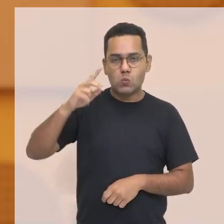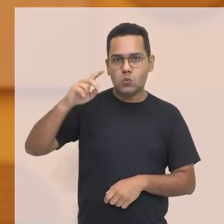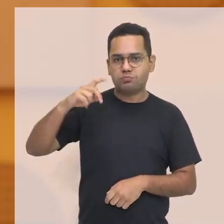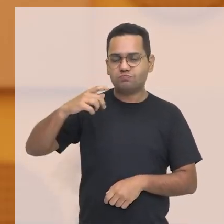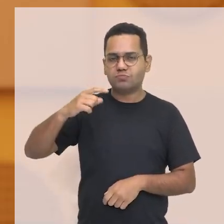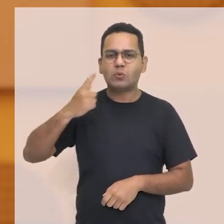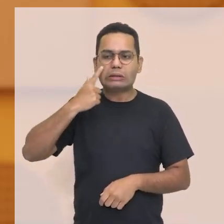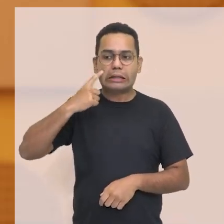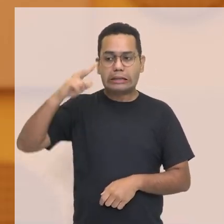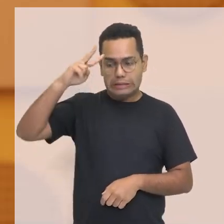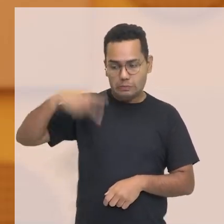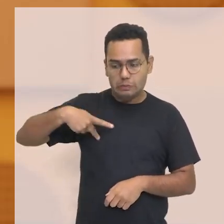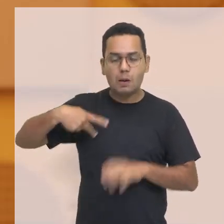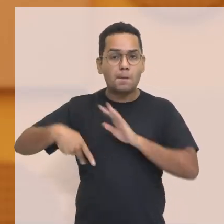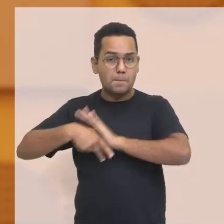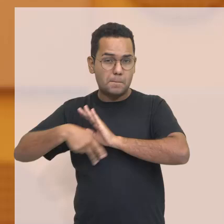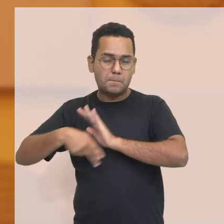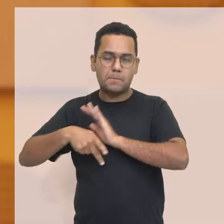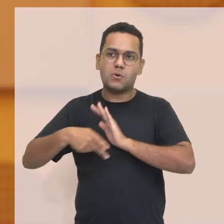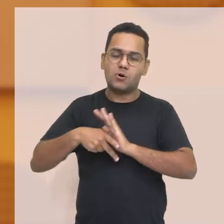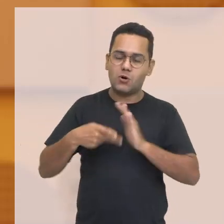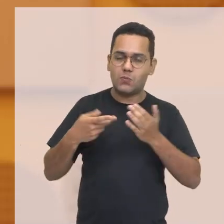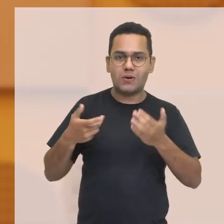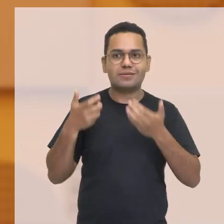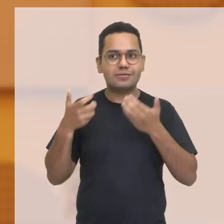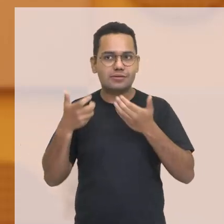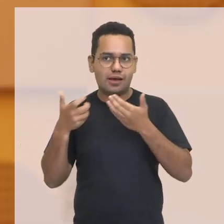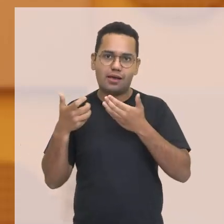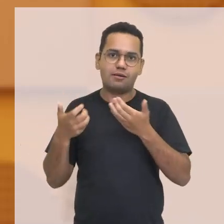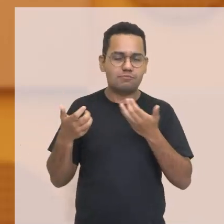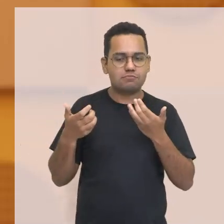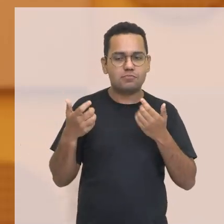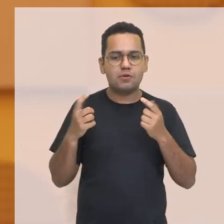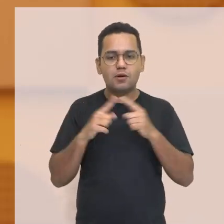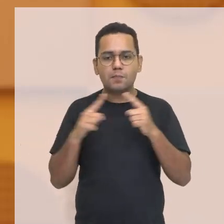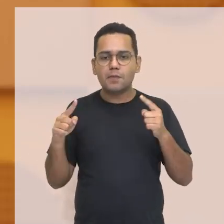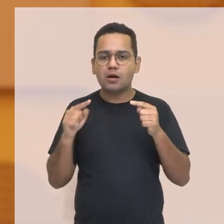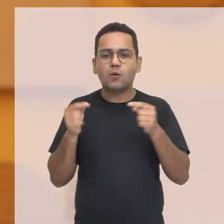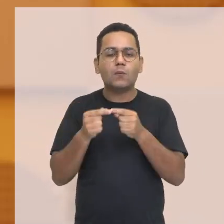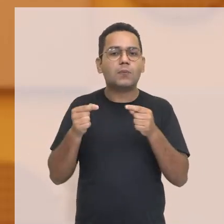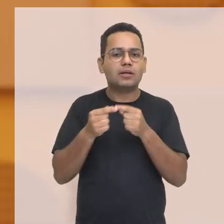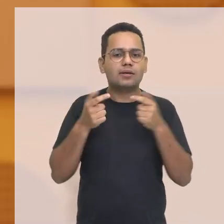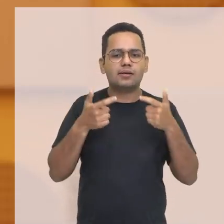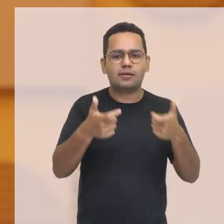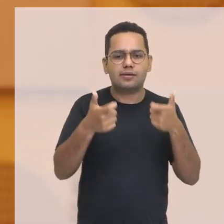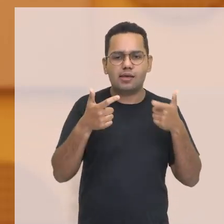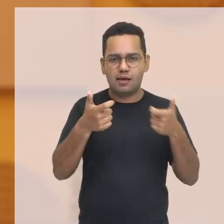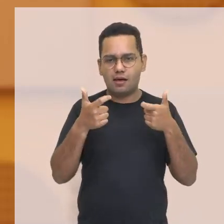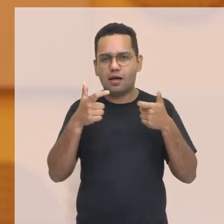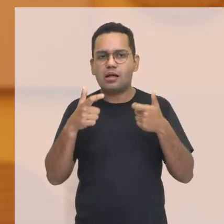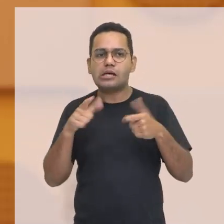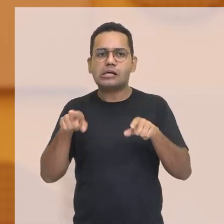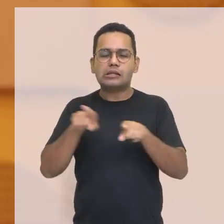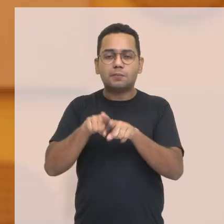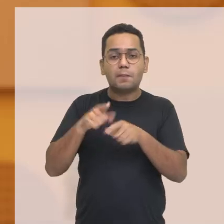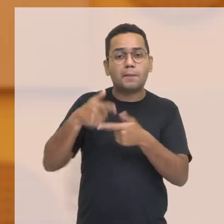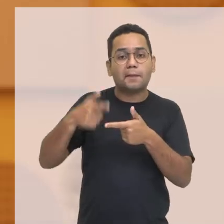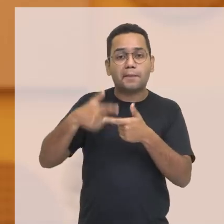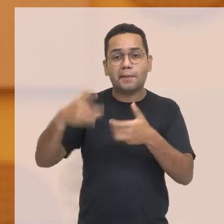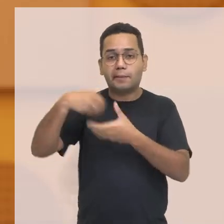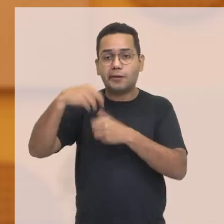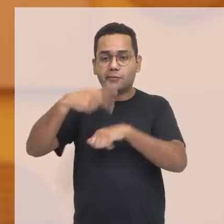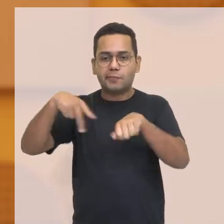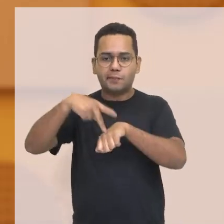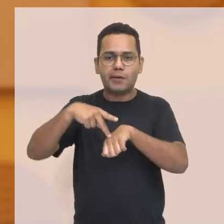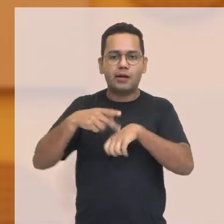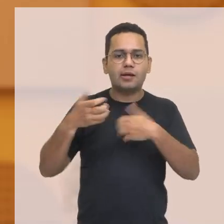busca por poder ainda é bastante presente. E isso está alinhado também à presença de guerras, de conflitos internos, a